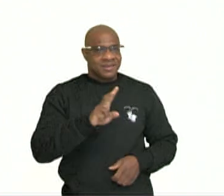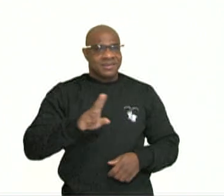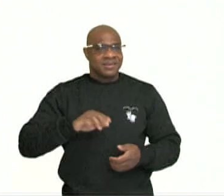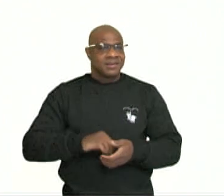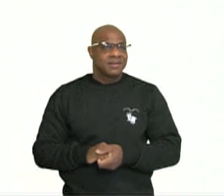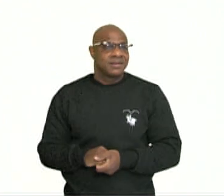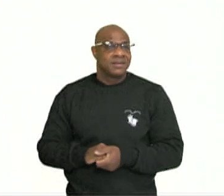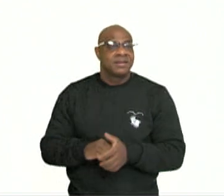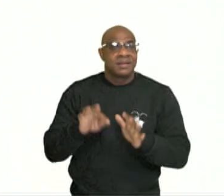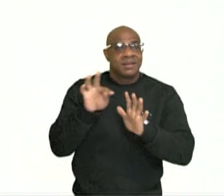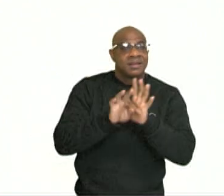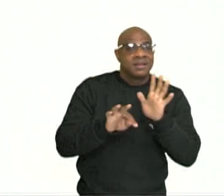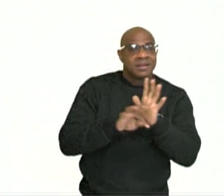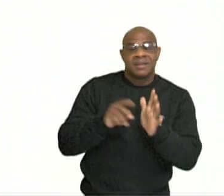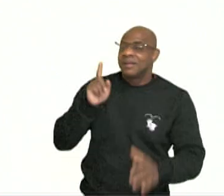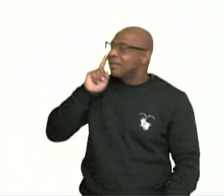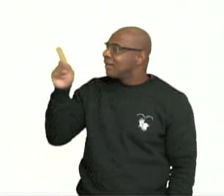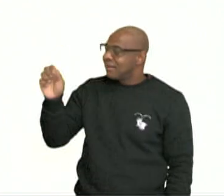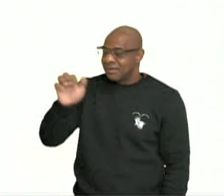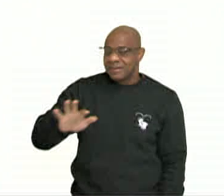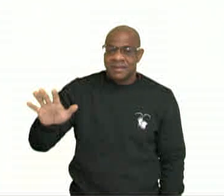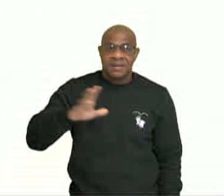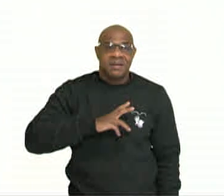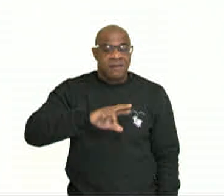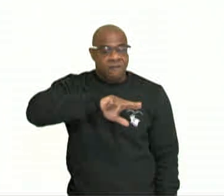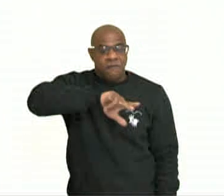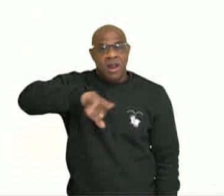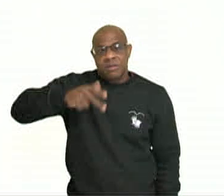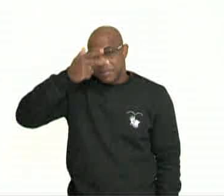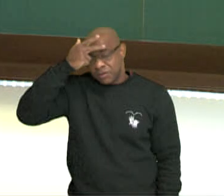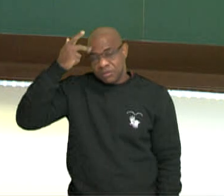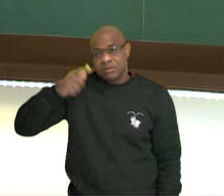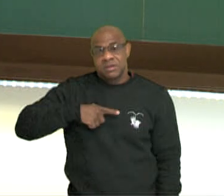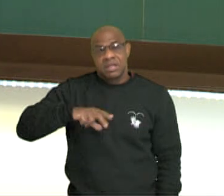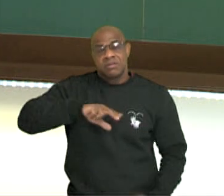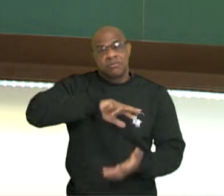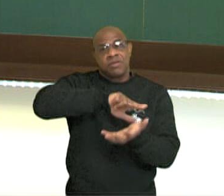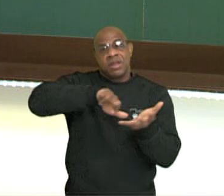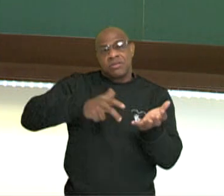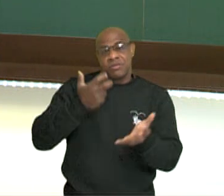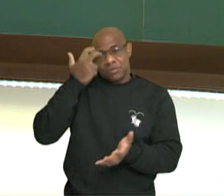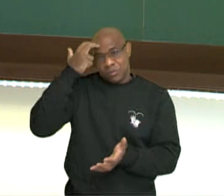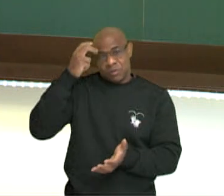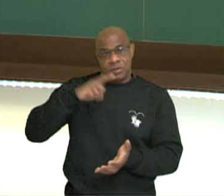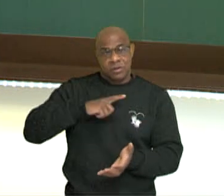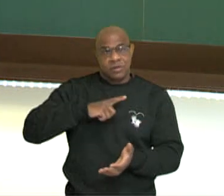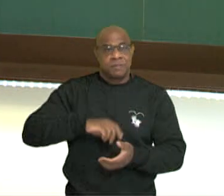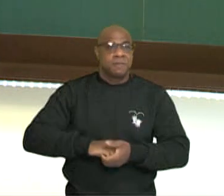a questão das várias pessoas que têm diferentes culturas.